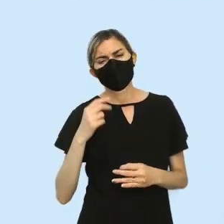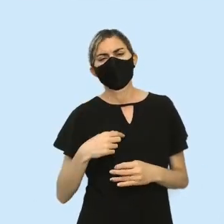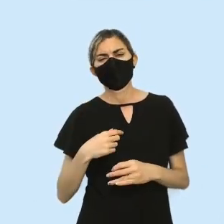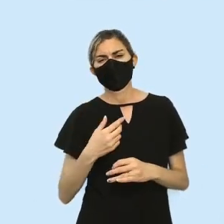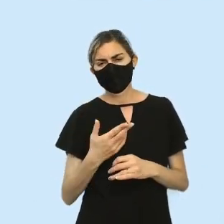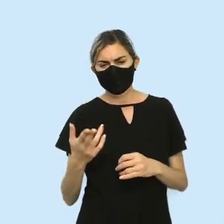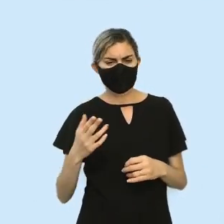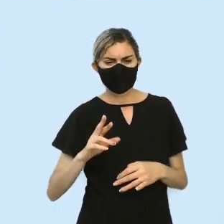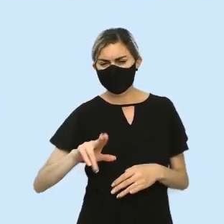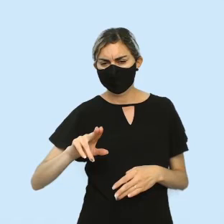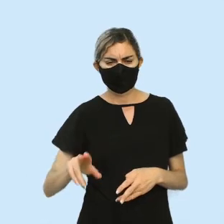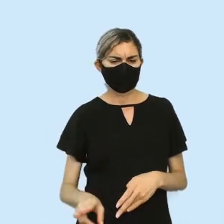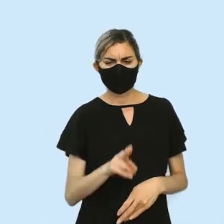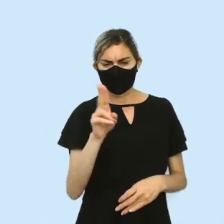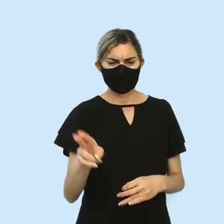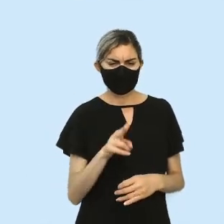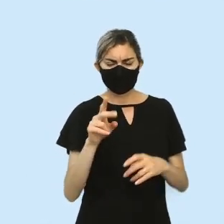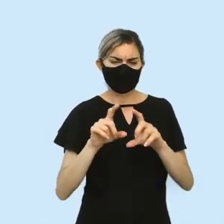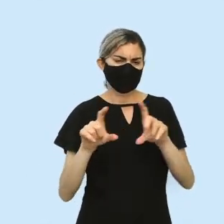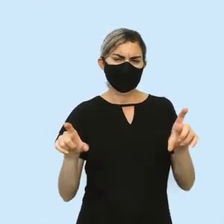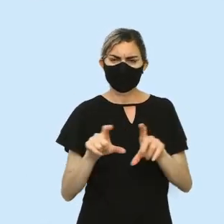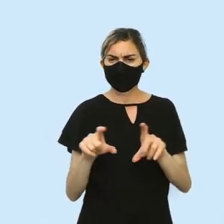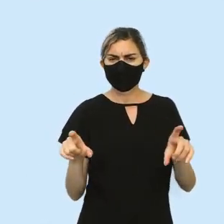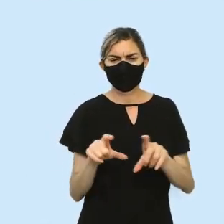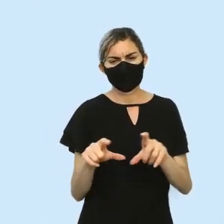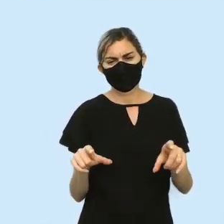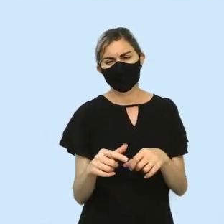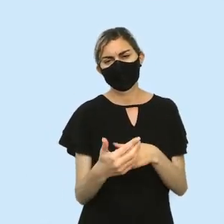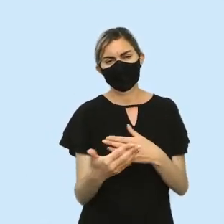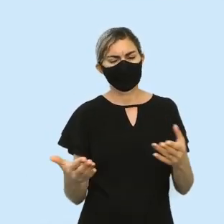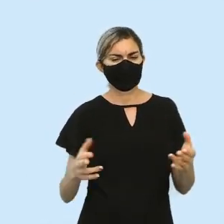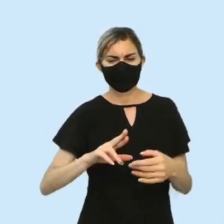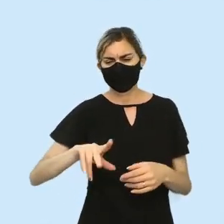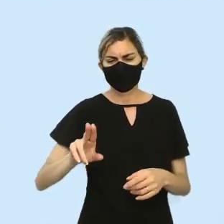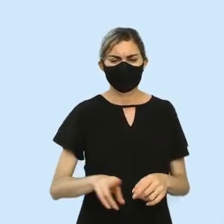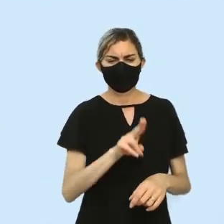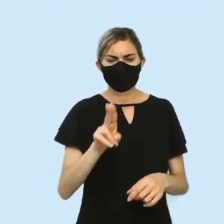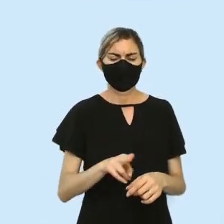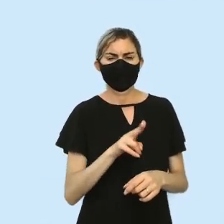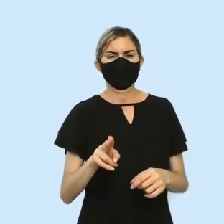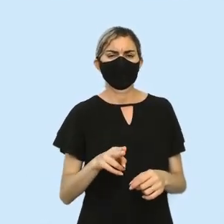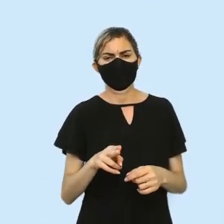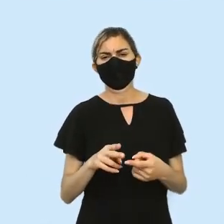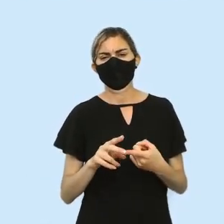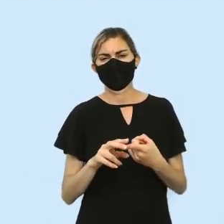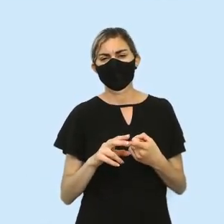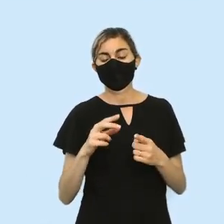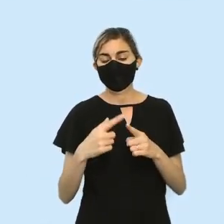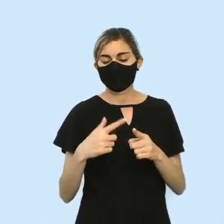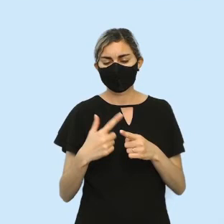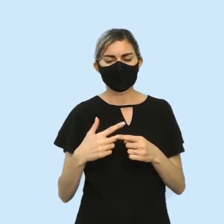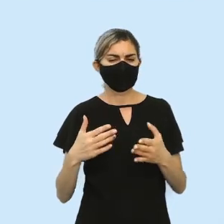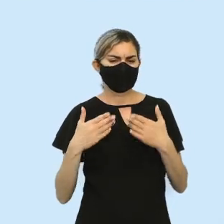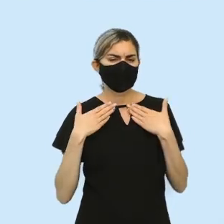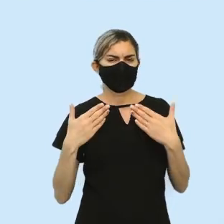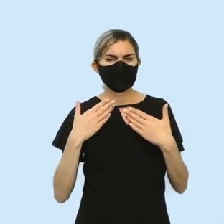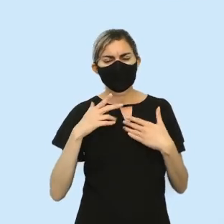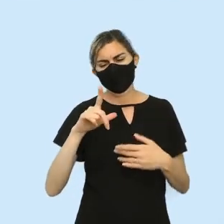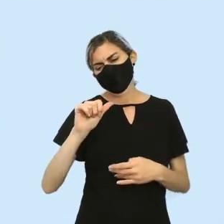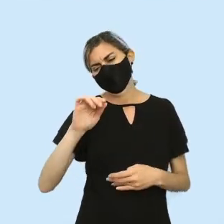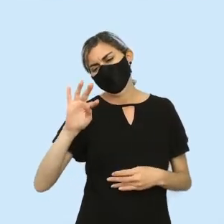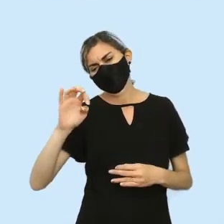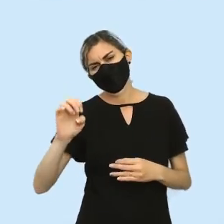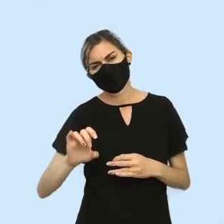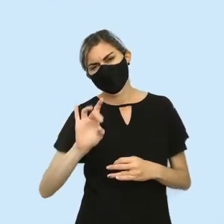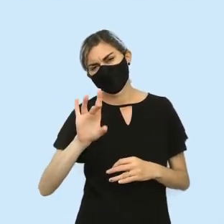macete não vai usar a forma de que macaco lindo, não. Não vai usar a forma de que melado, não. Porque o calor latente